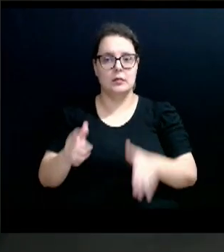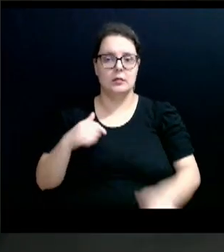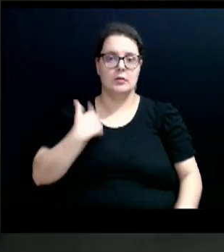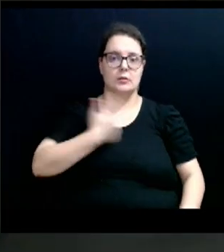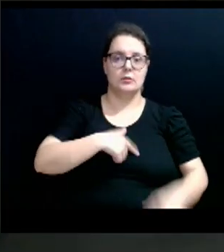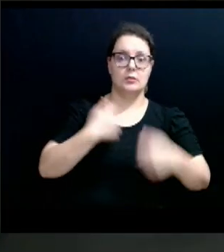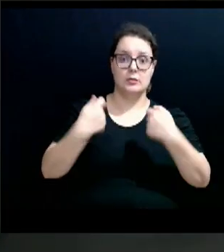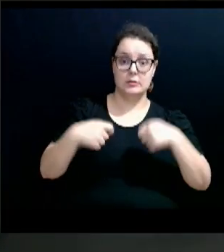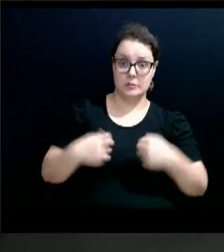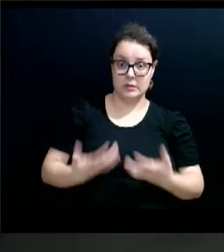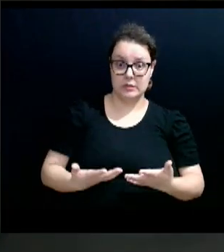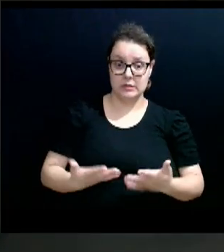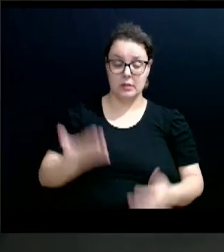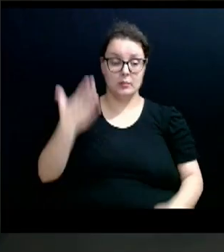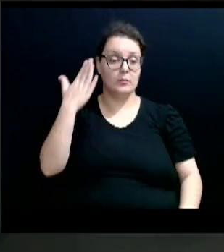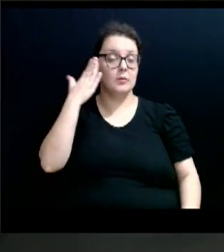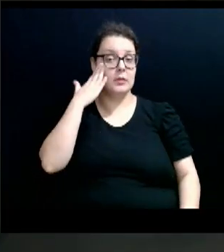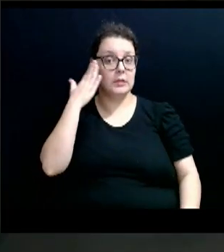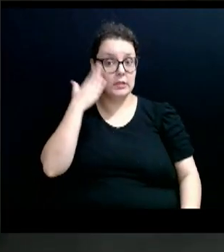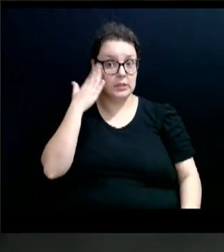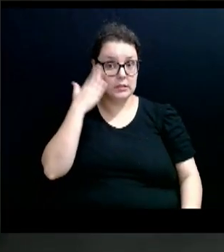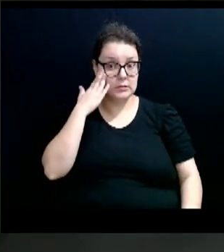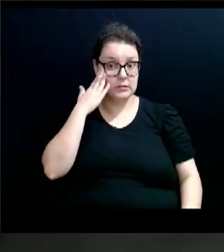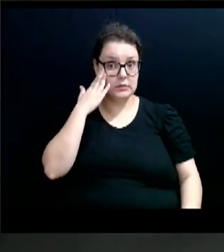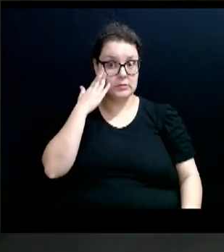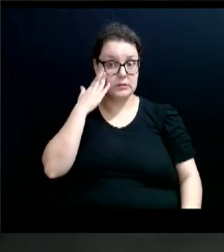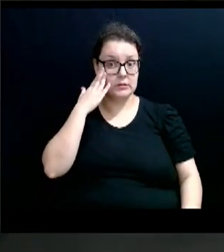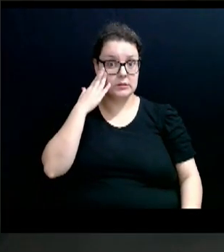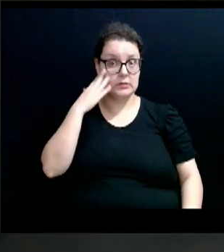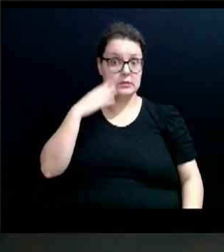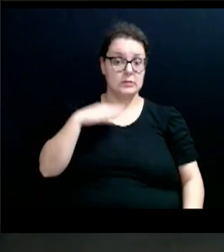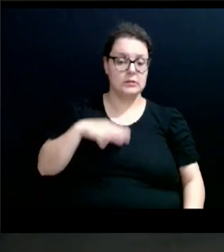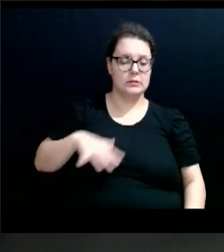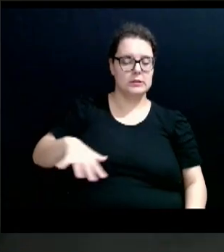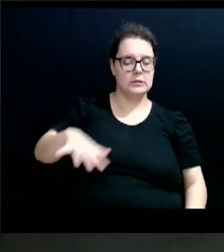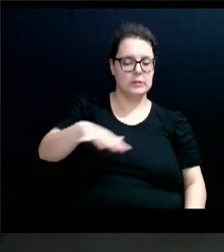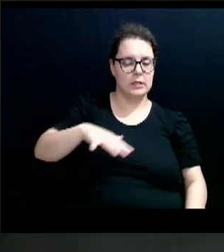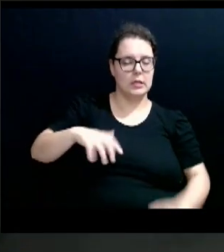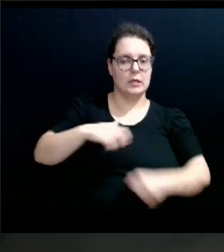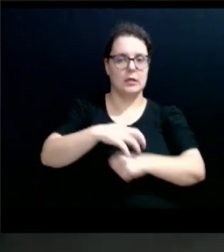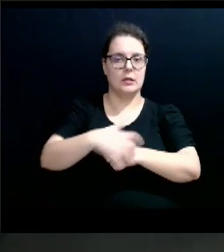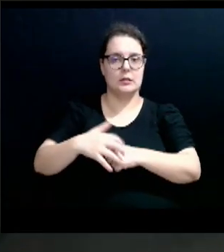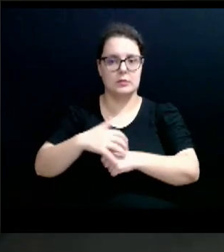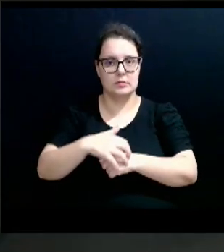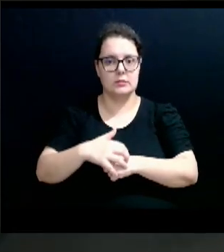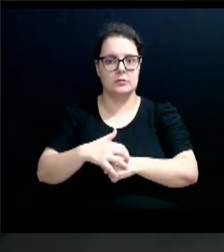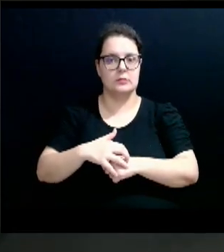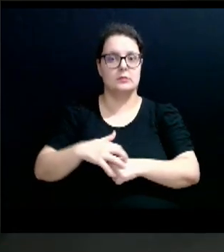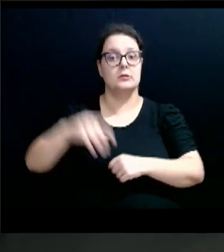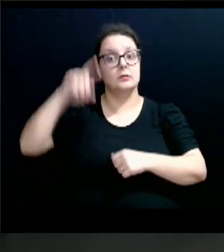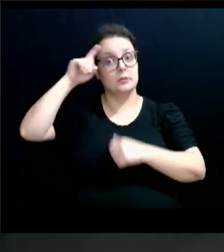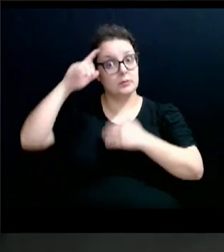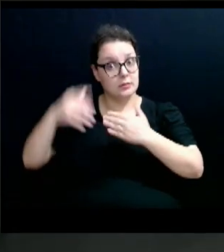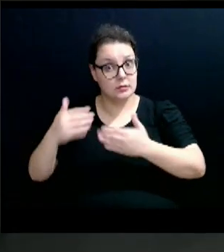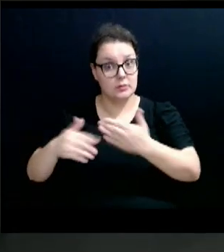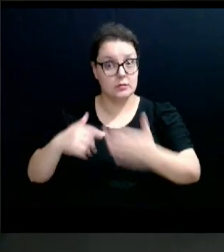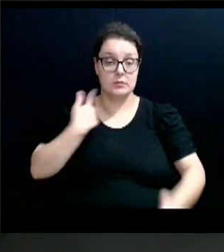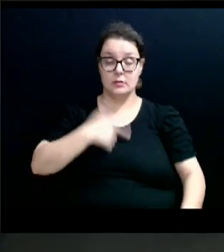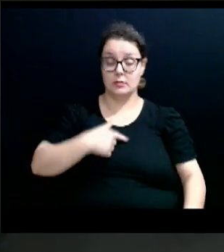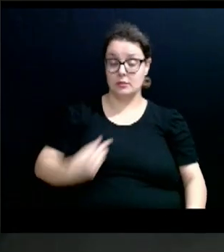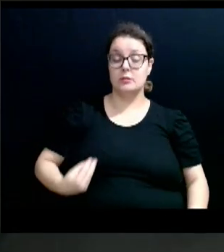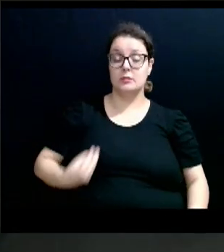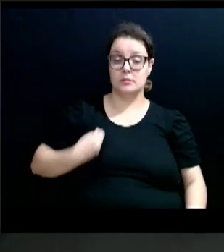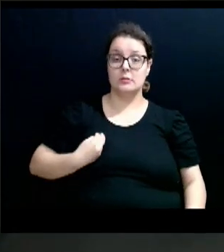precisa entender que esse mundo digital, ele está realmente presente nas nossas vidas, né?